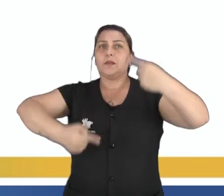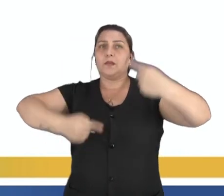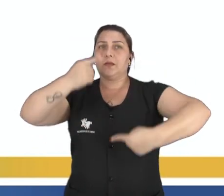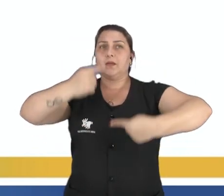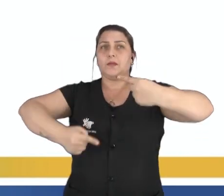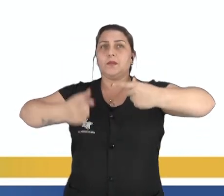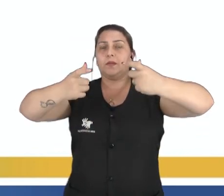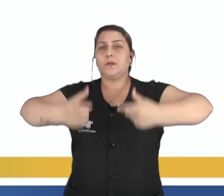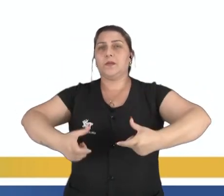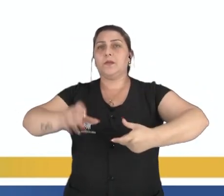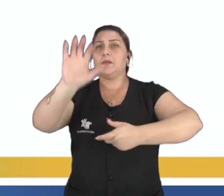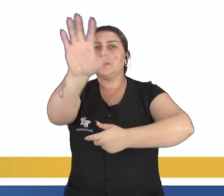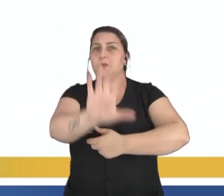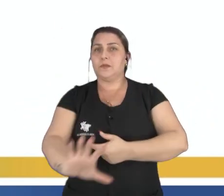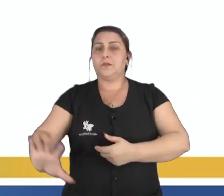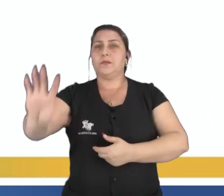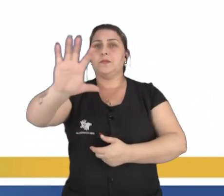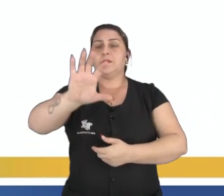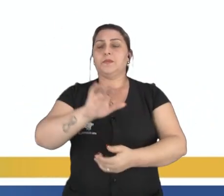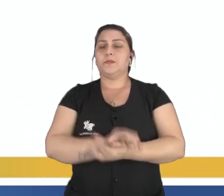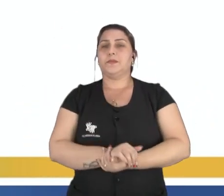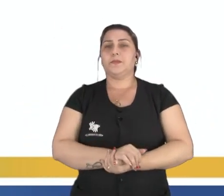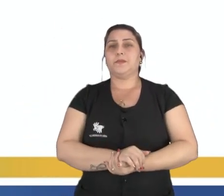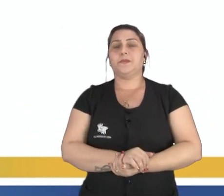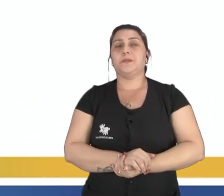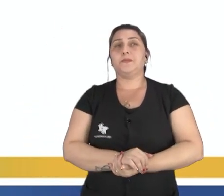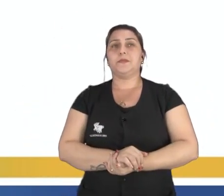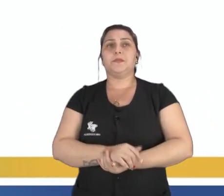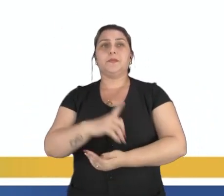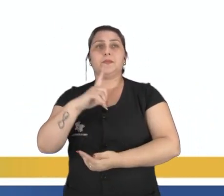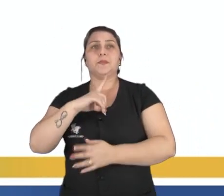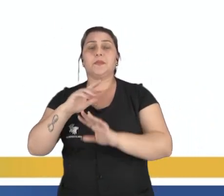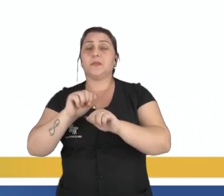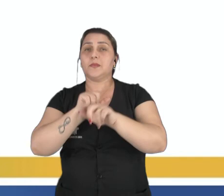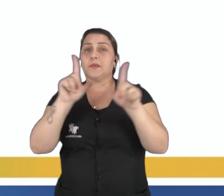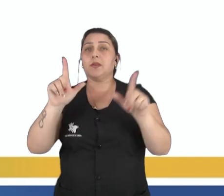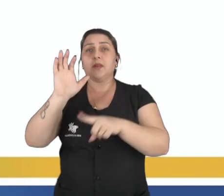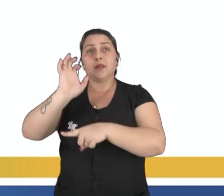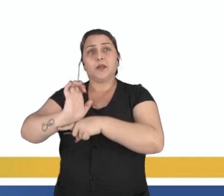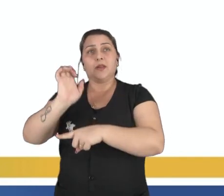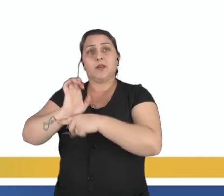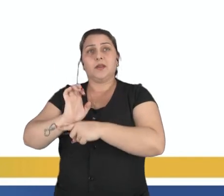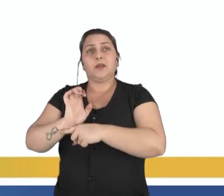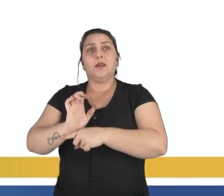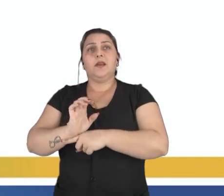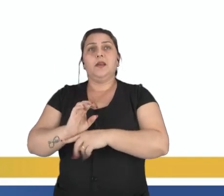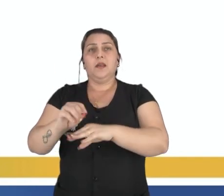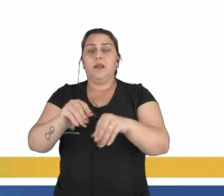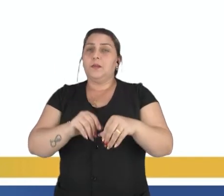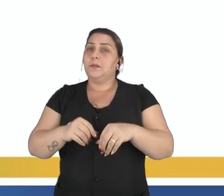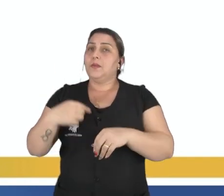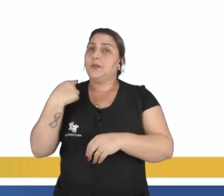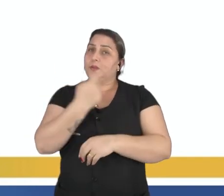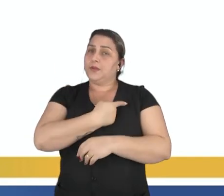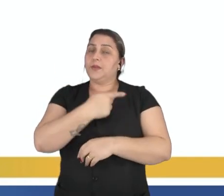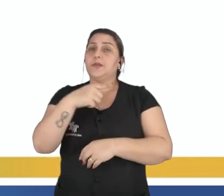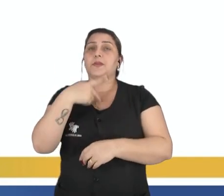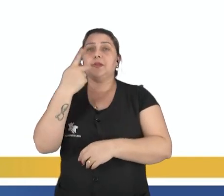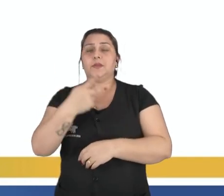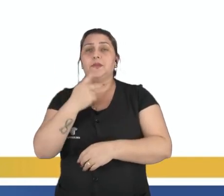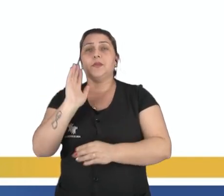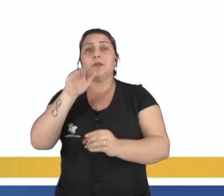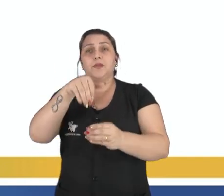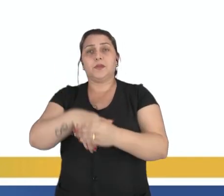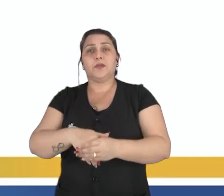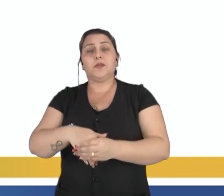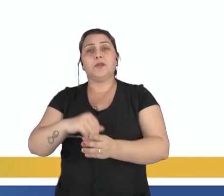poder político local e regional. E aí, pessoal, a gente tem, claro, né, a letra E, porque nós estamos aqui falando do